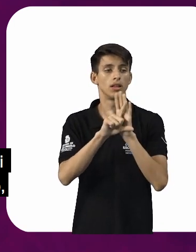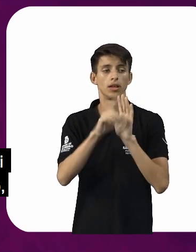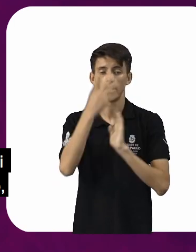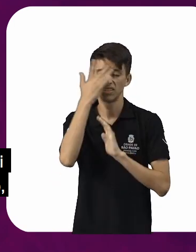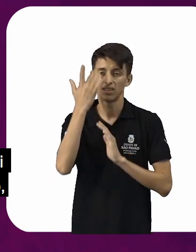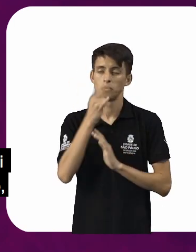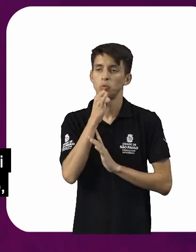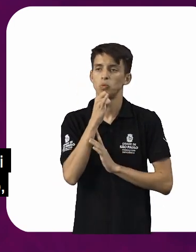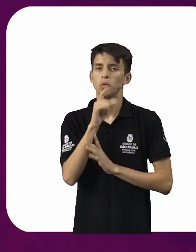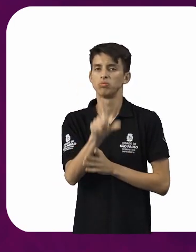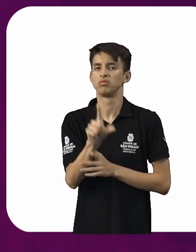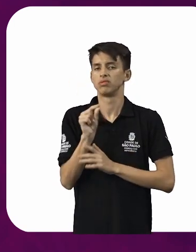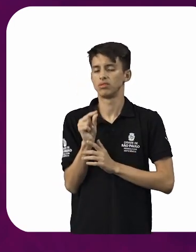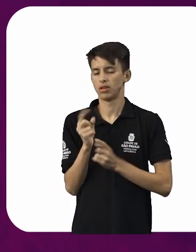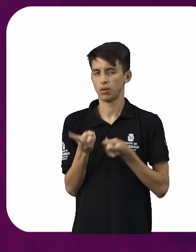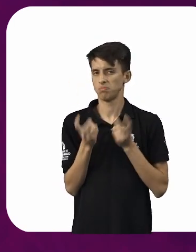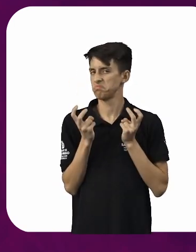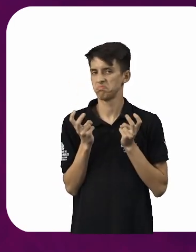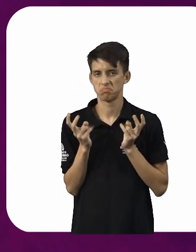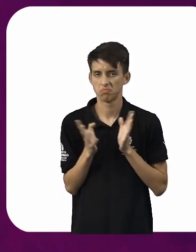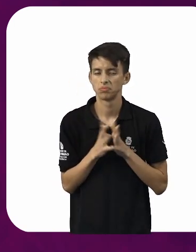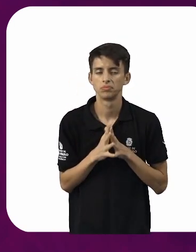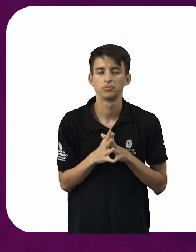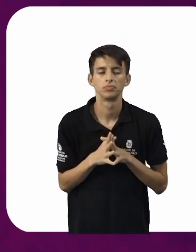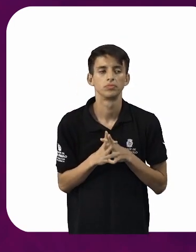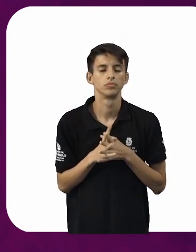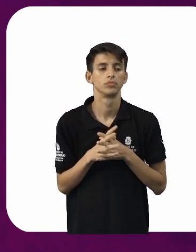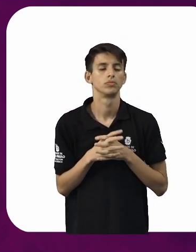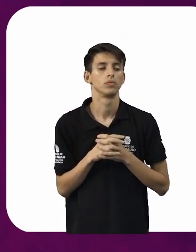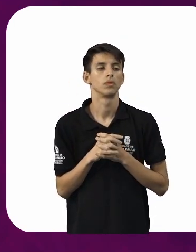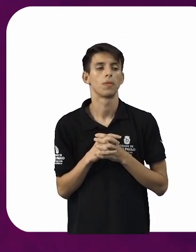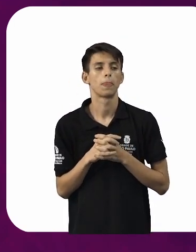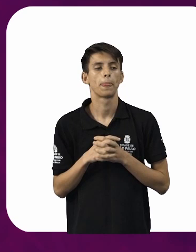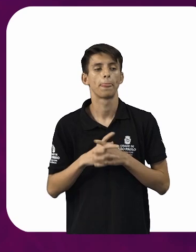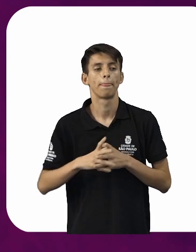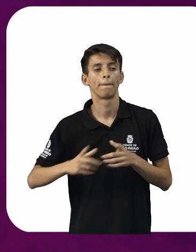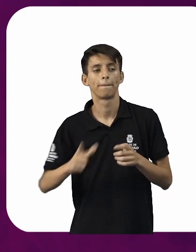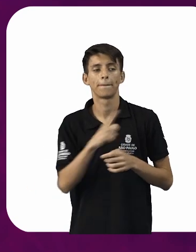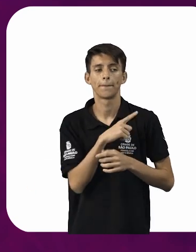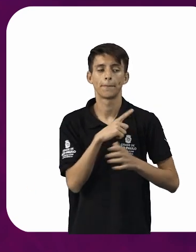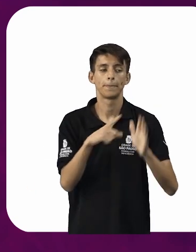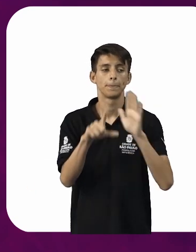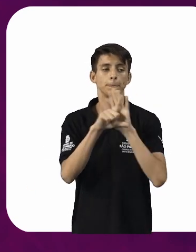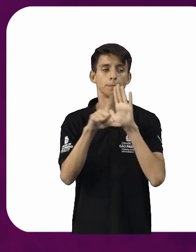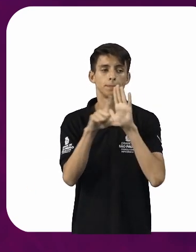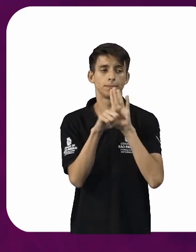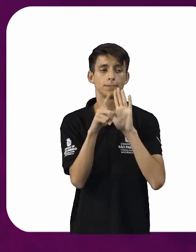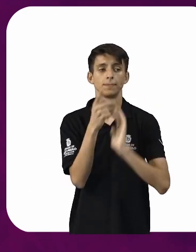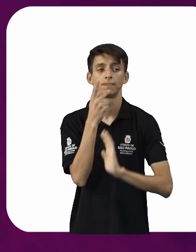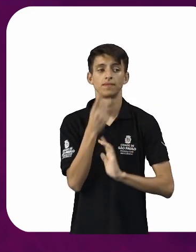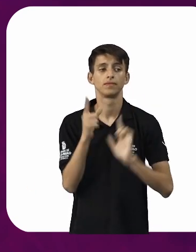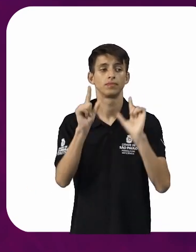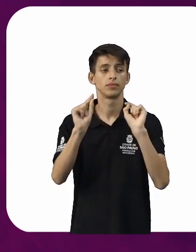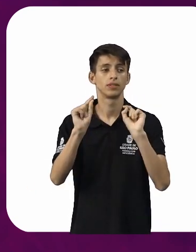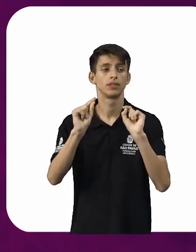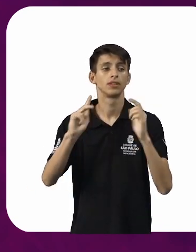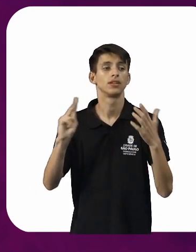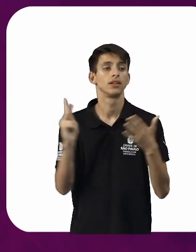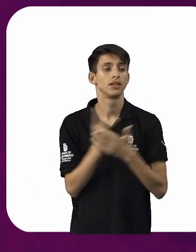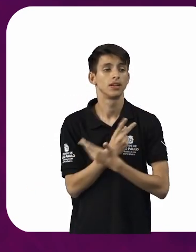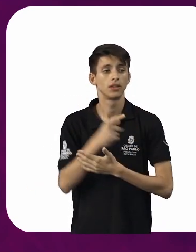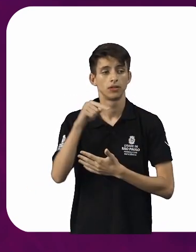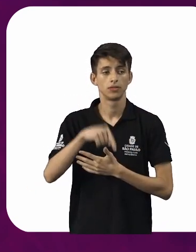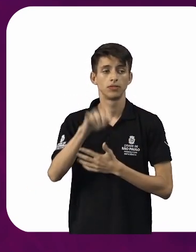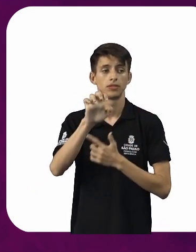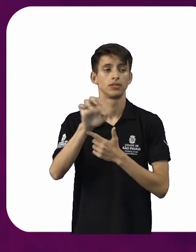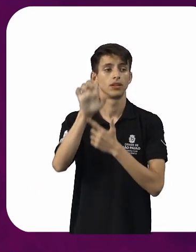orientação sexual, identidade de gênero, sem vincular a identidade. Mas a lei paulista, por exemplo, ela fala que é ilegal, no estado de